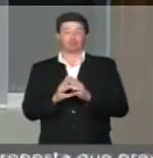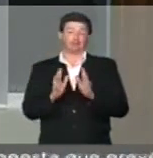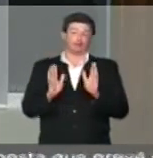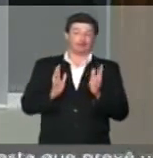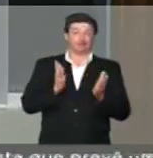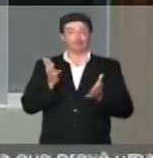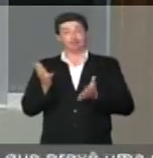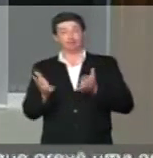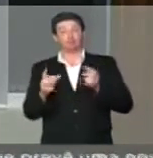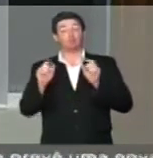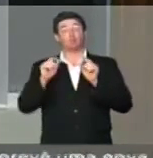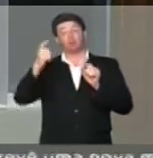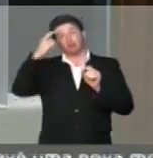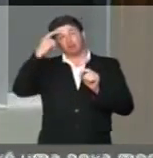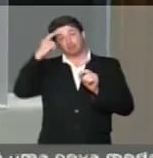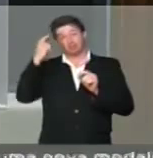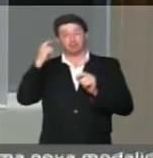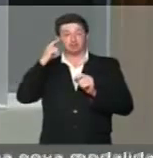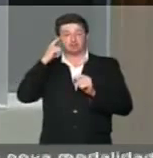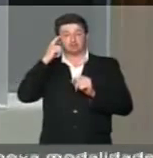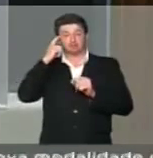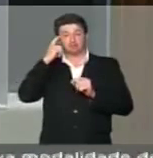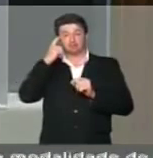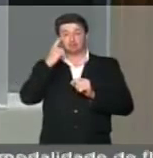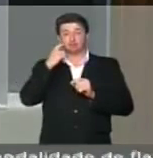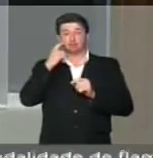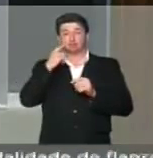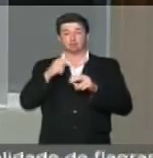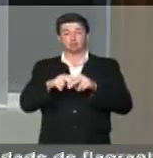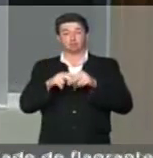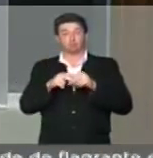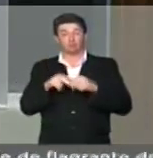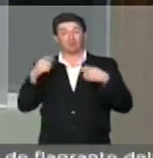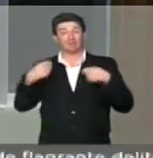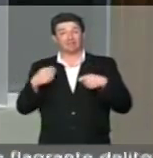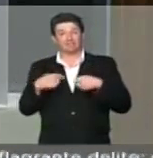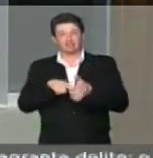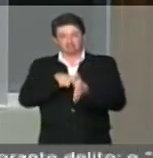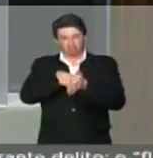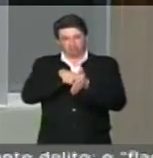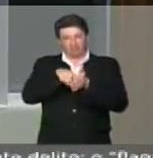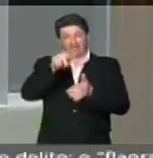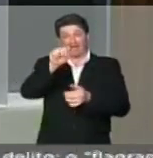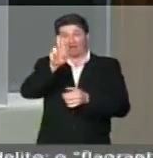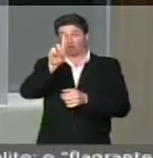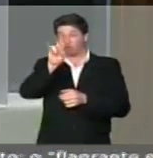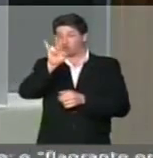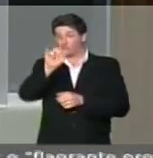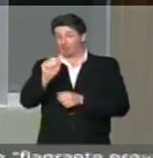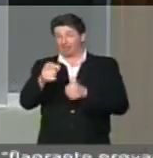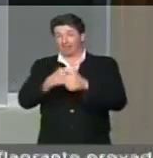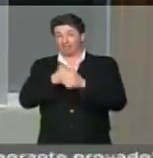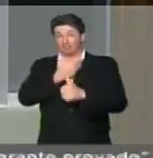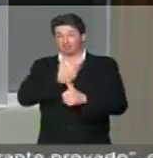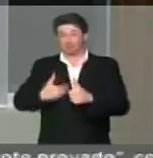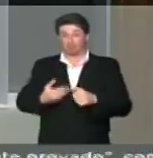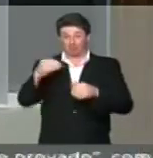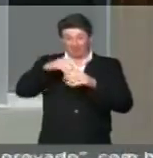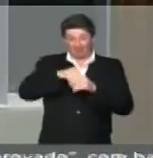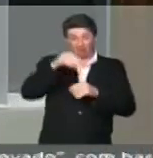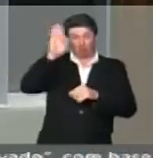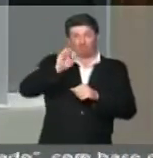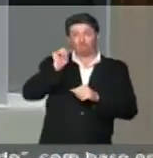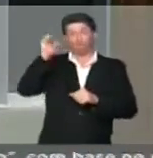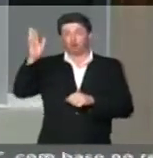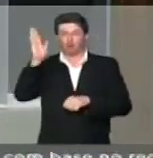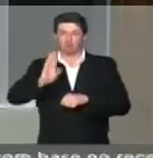O que considera em relação a uma necessária auditoria da dívida pública interna e externa,